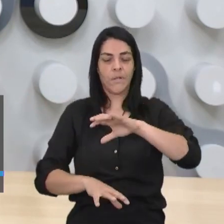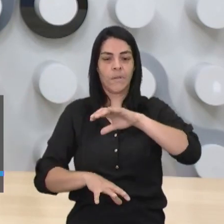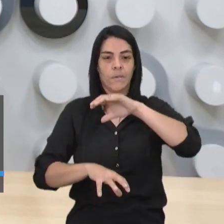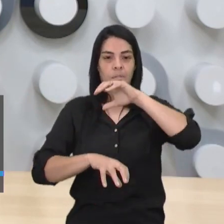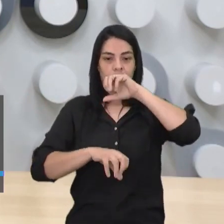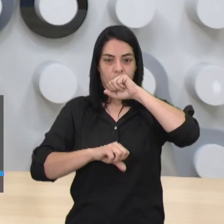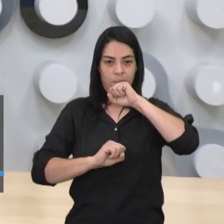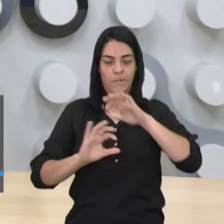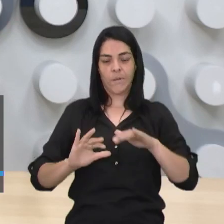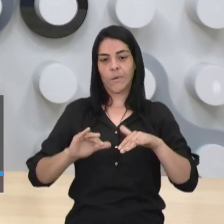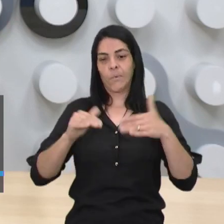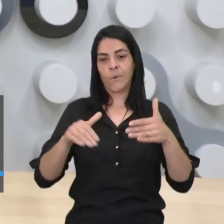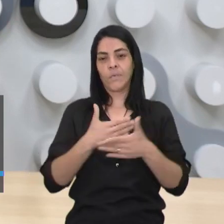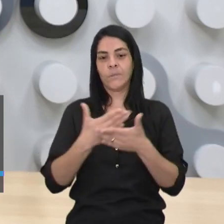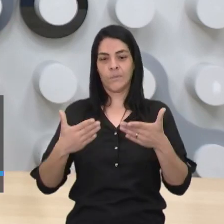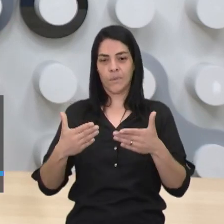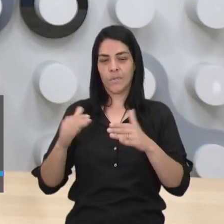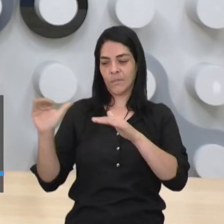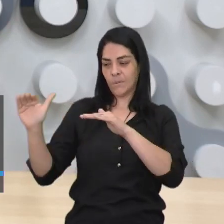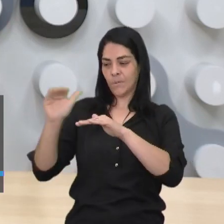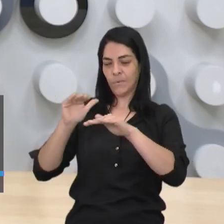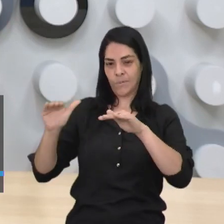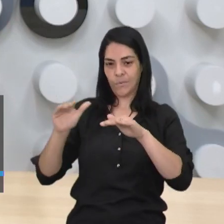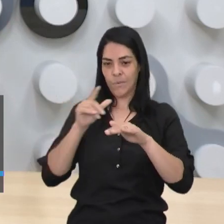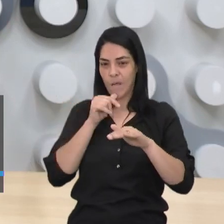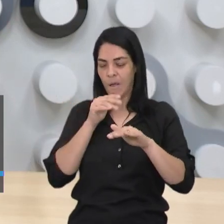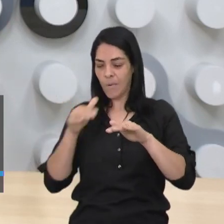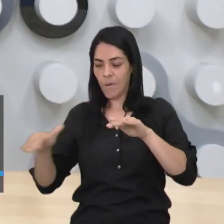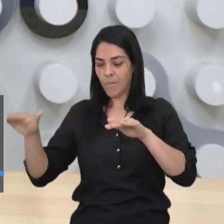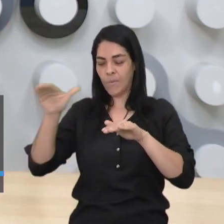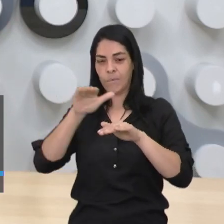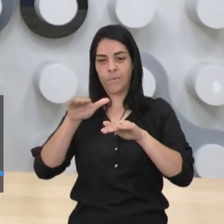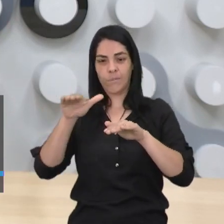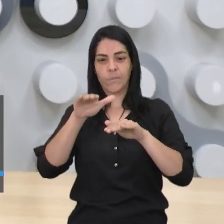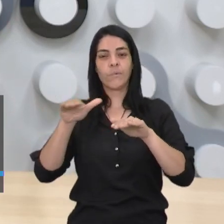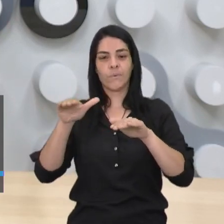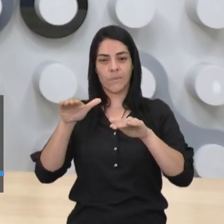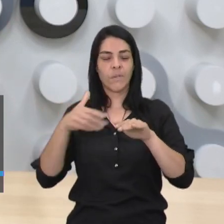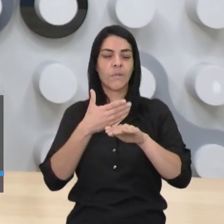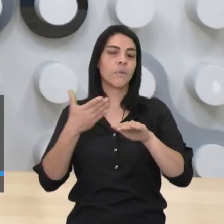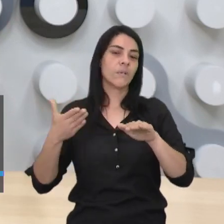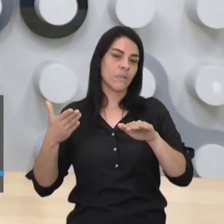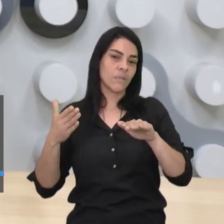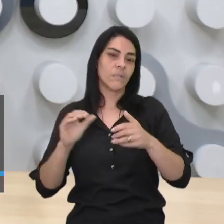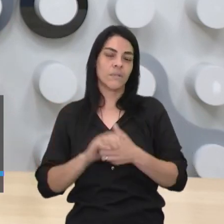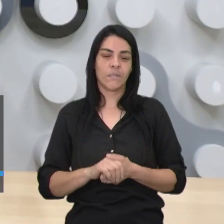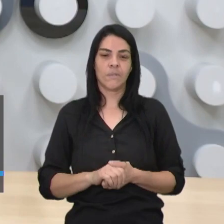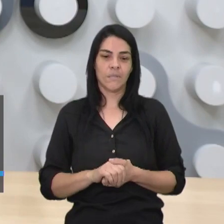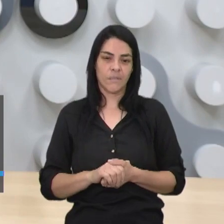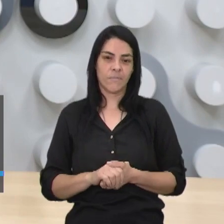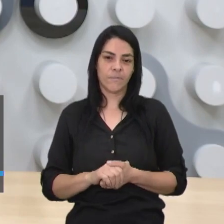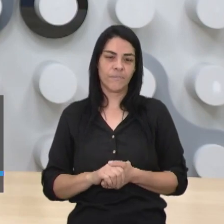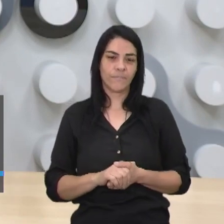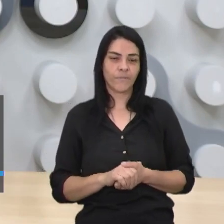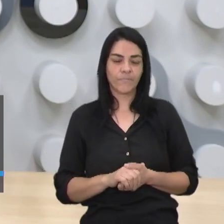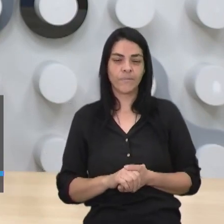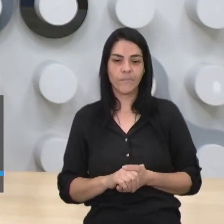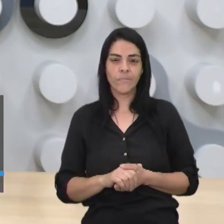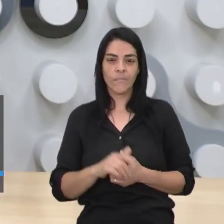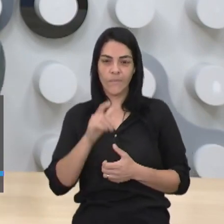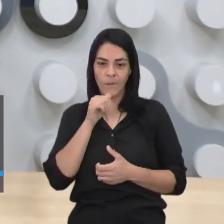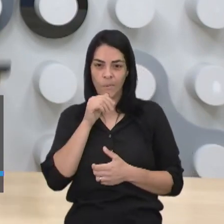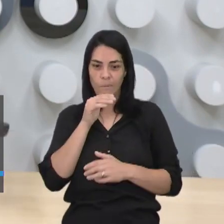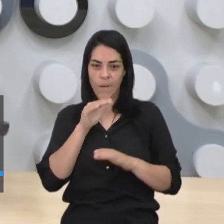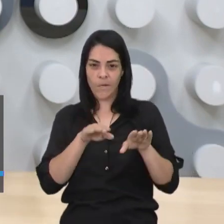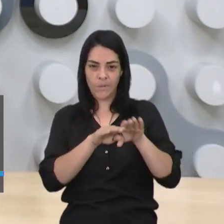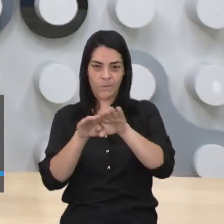quando a gente tá na superfície, a gente tá ali com uma atmosfera aí no nível do mar. Já